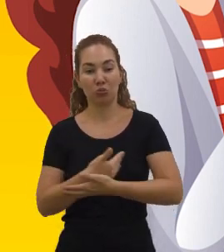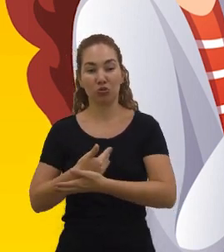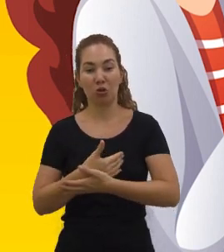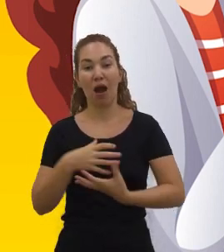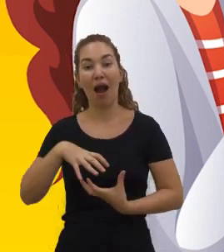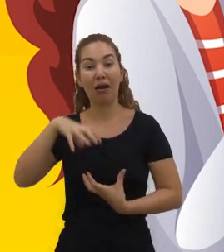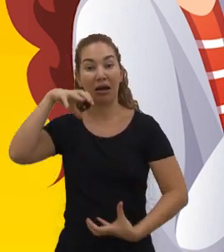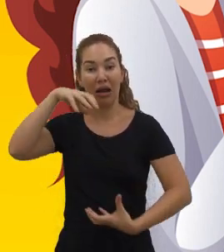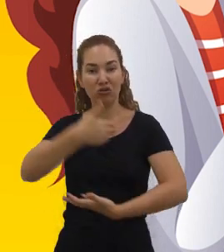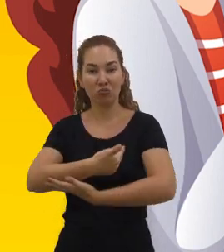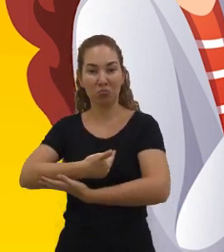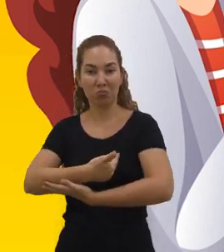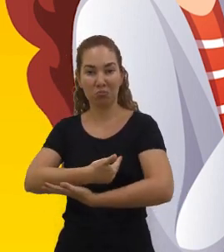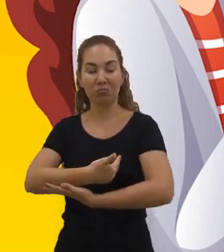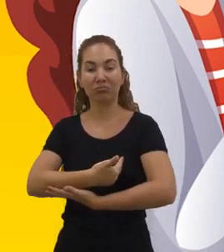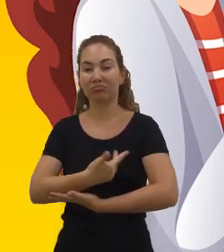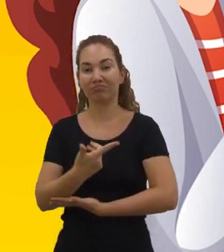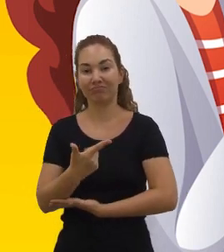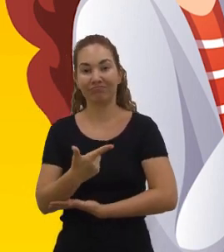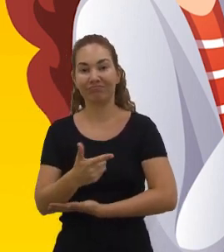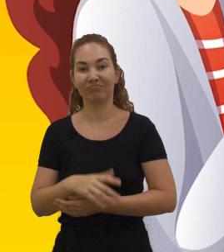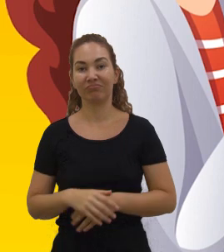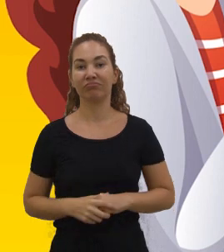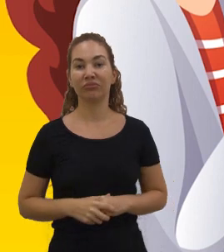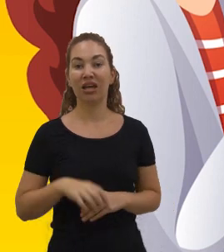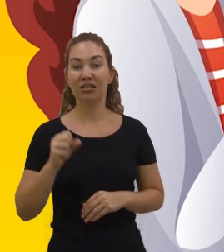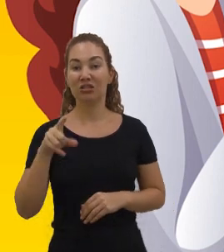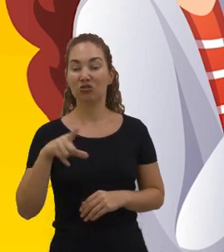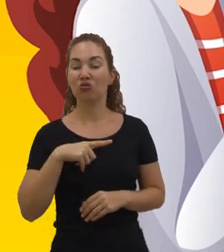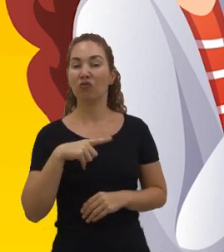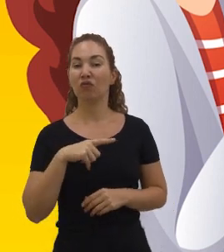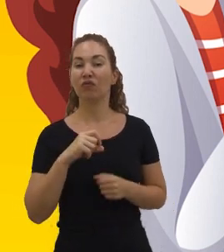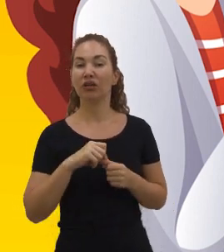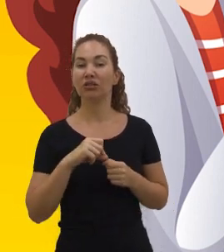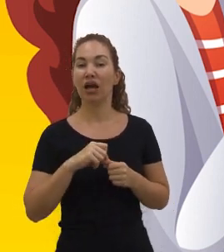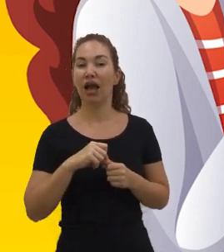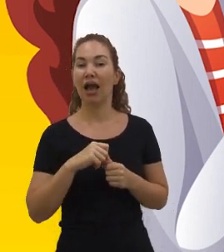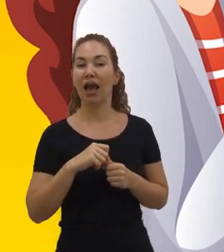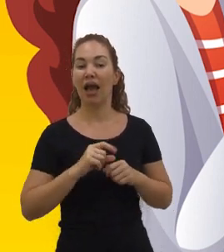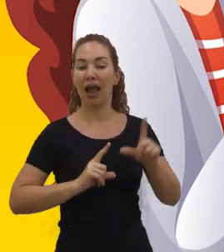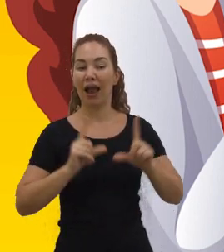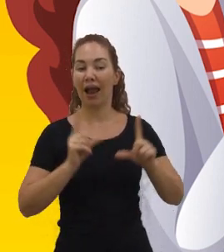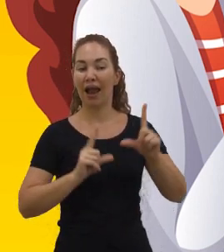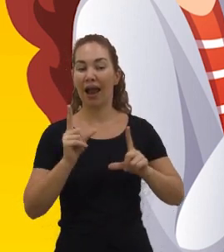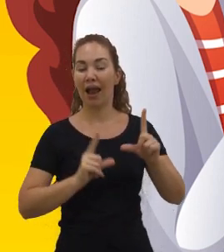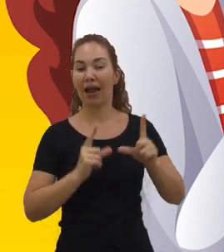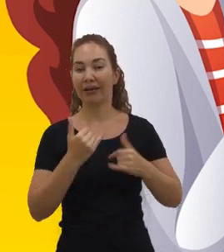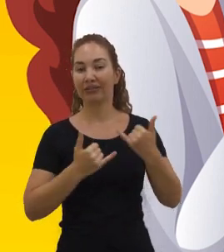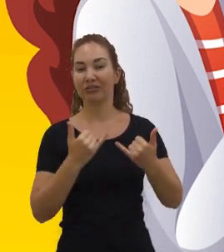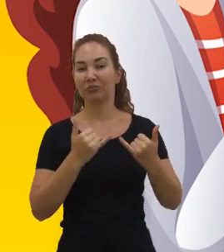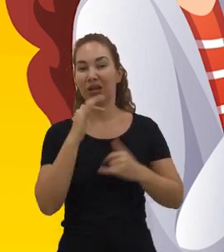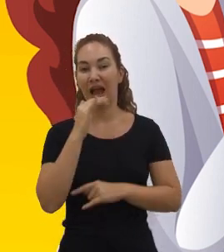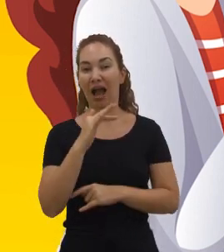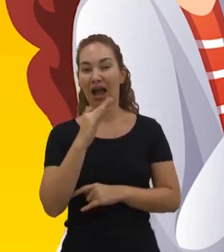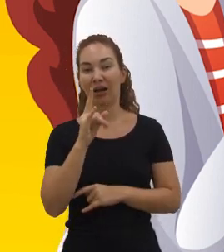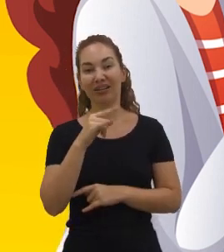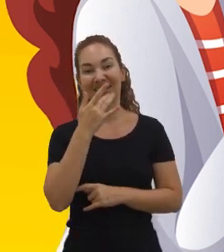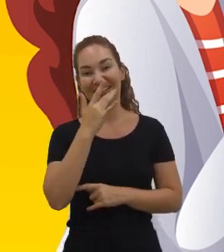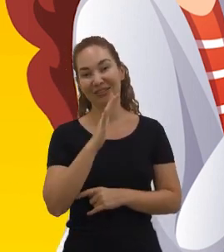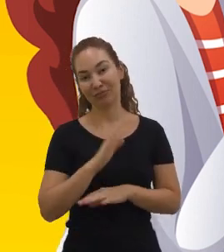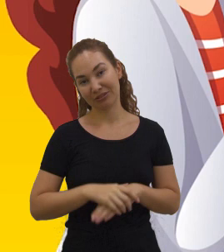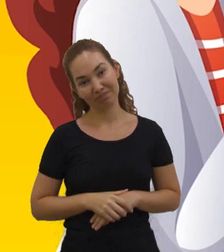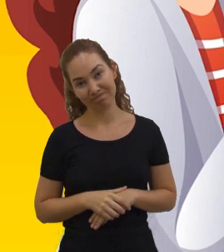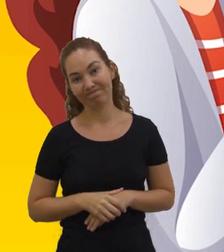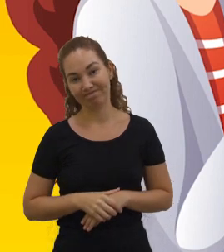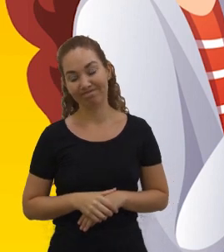né? Bonecas E mesmo. tu vai colorir, por exemplo, também desenhos à cor de pele, né? Era o lápis de Isso. cor,